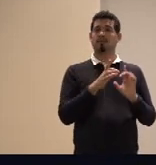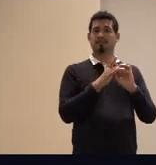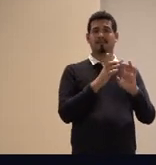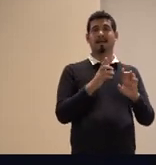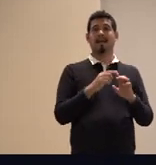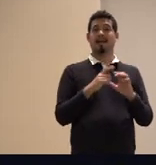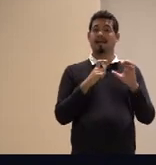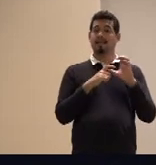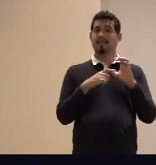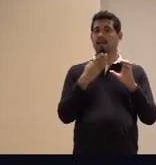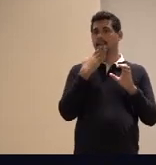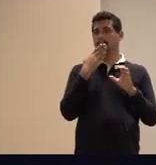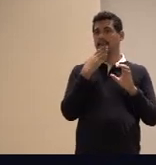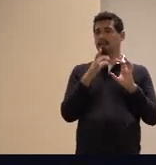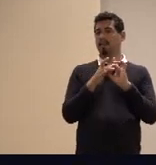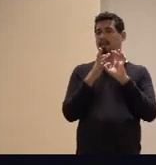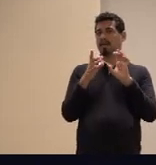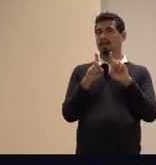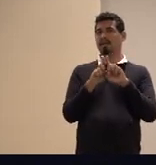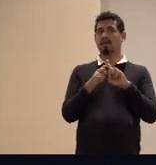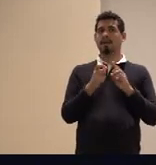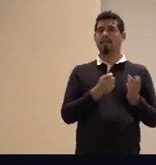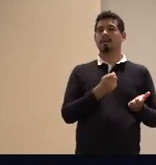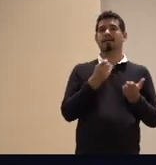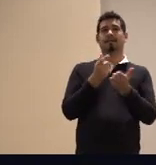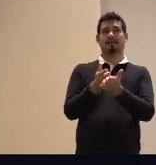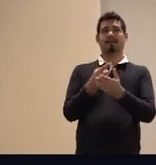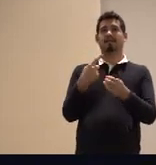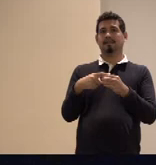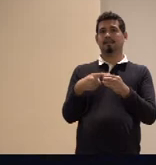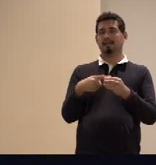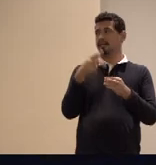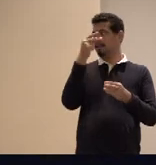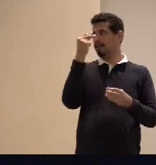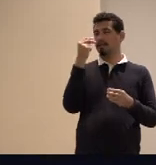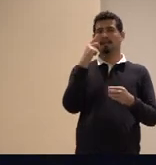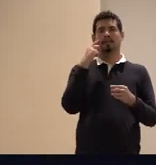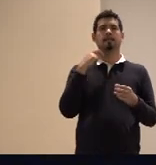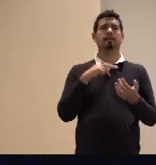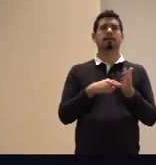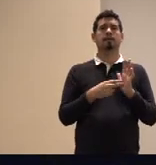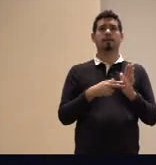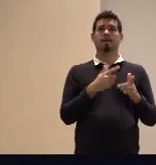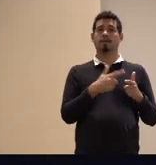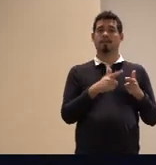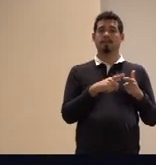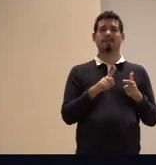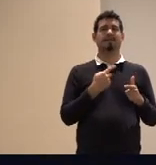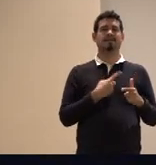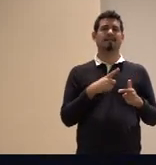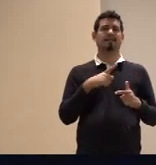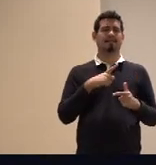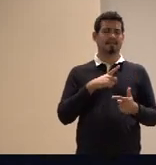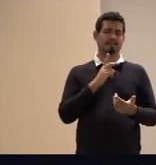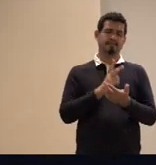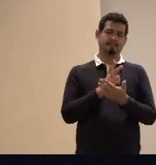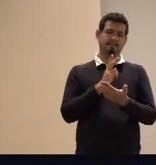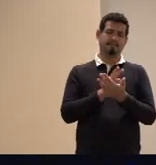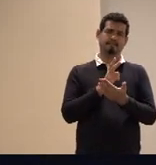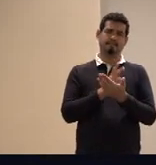clínica ligou para mim e deu alta. E devolveu o dinheiro para o município. Então, assim, eu acho que é um problema que a gente enfrenta muito,